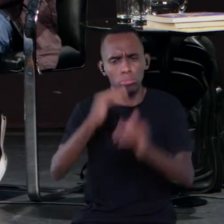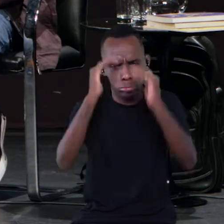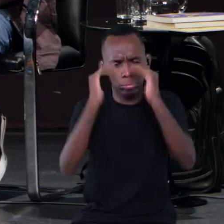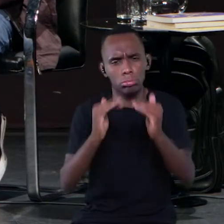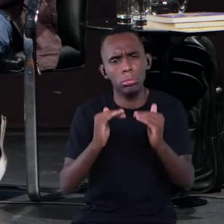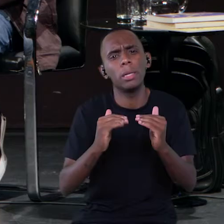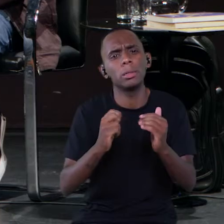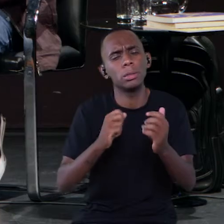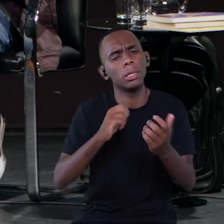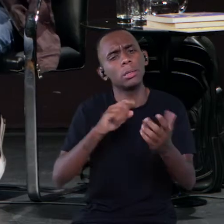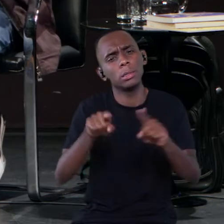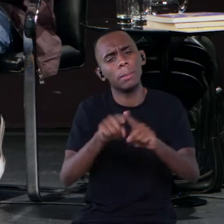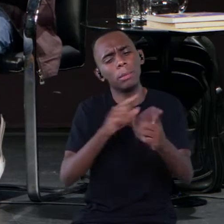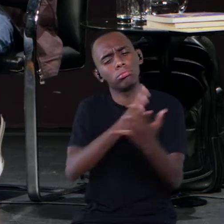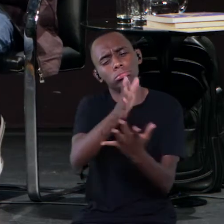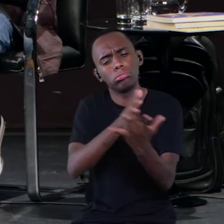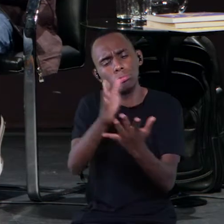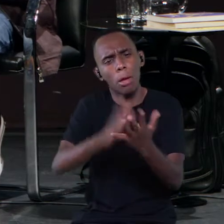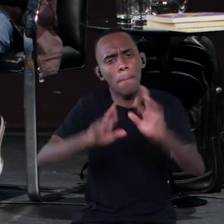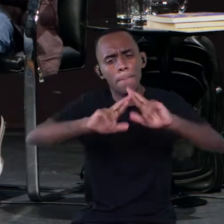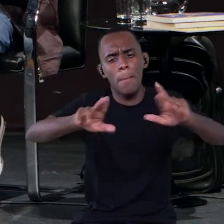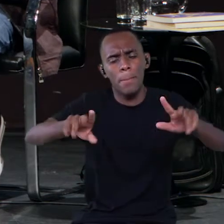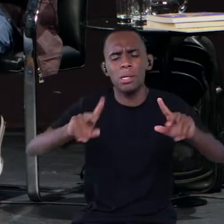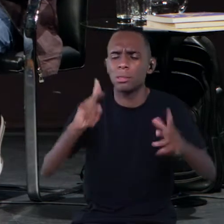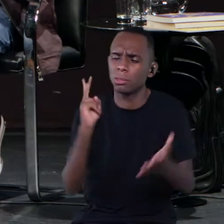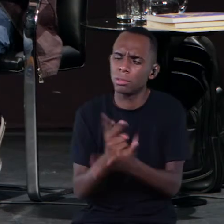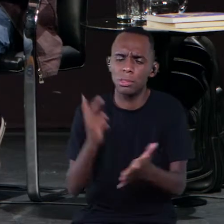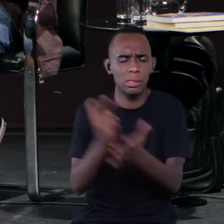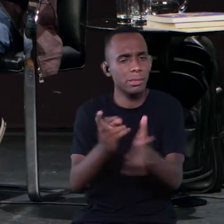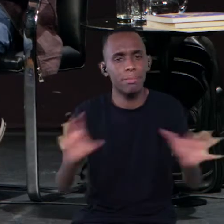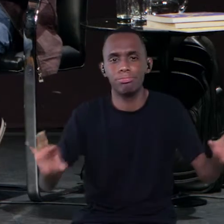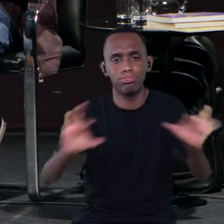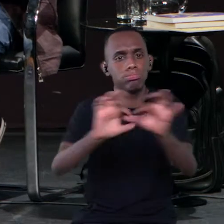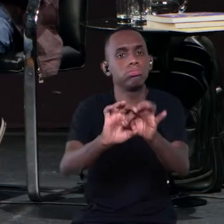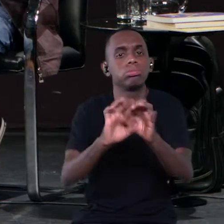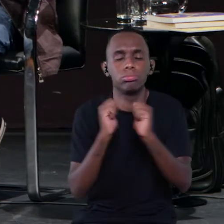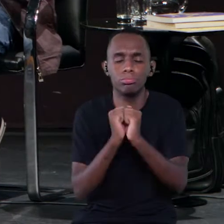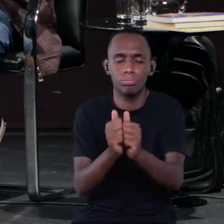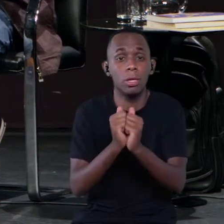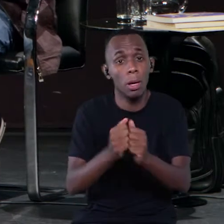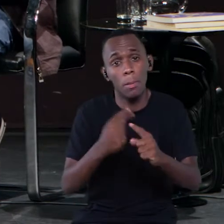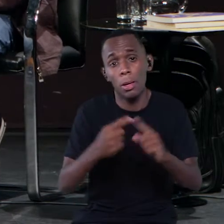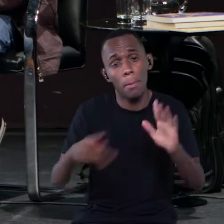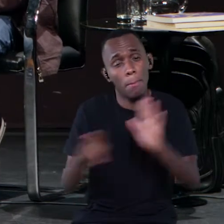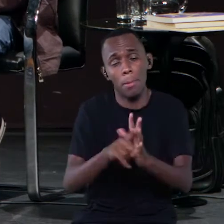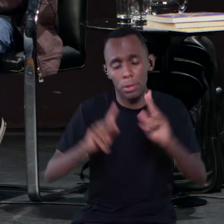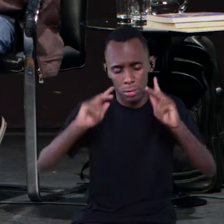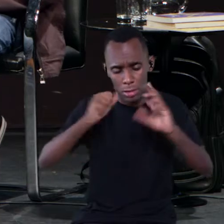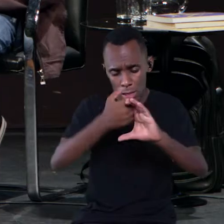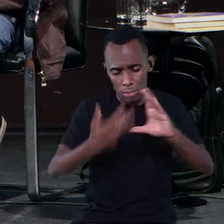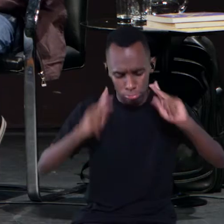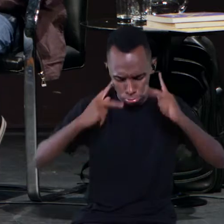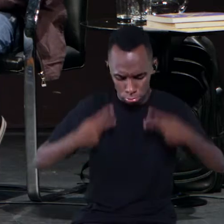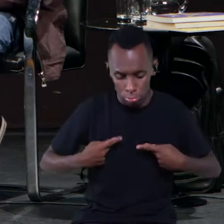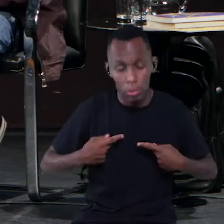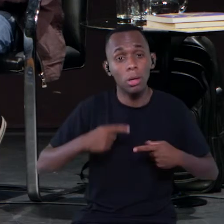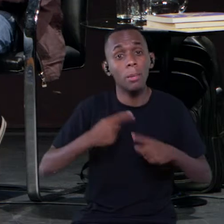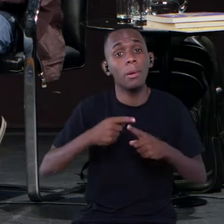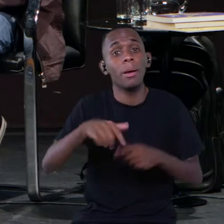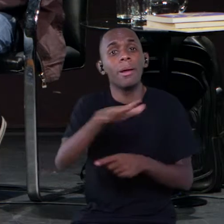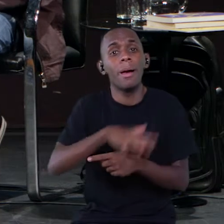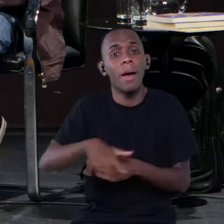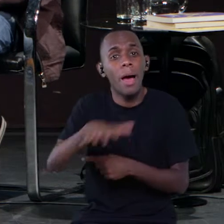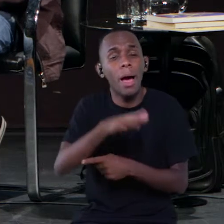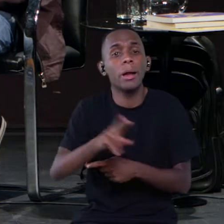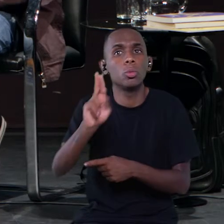que, em alguns momentos, é que nos disciplinam e passamos a ser monocórdicos, né? A natureza humana ela é muito E disciplinada. é muito curioso que o campo